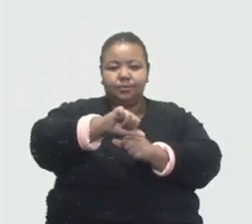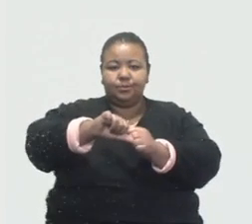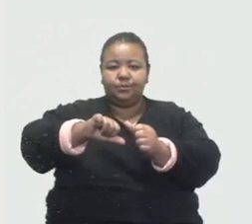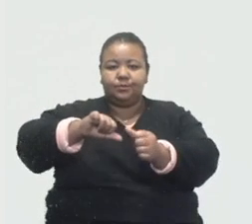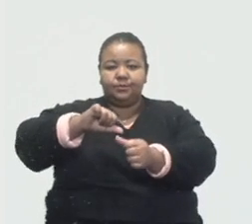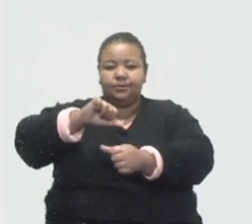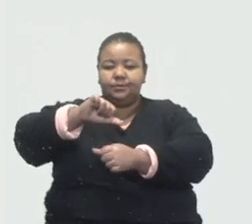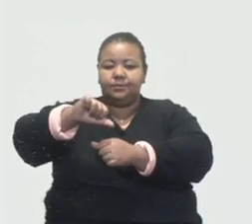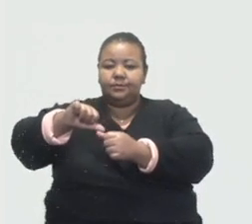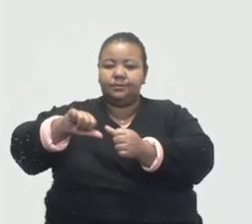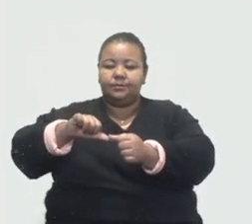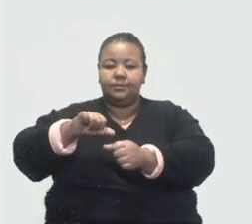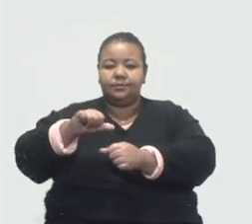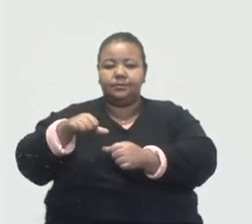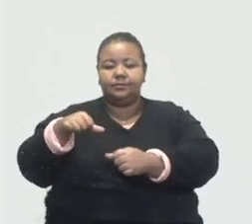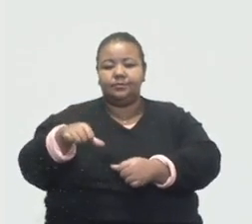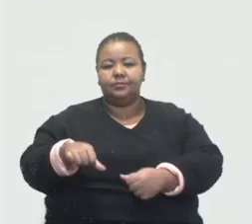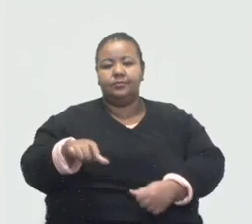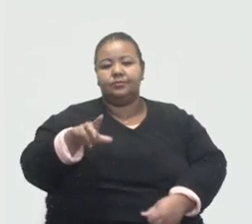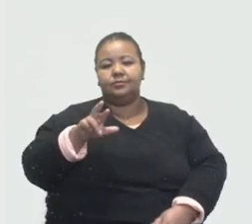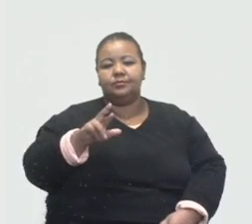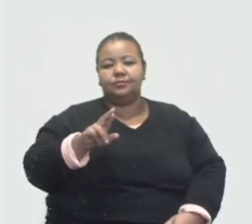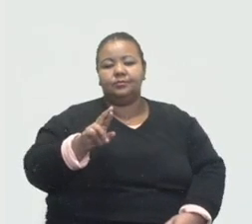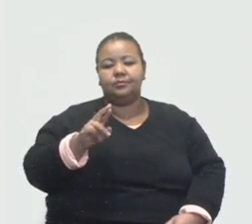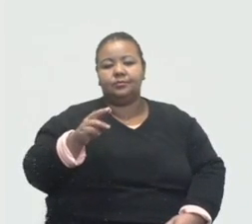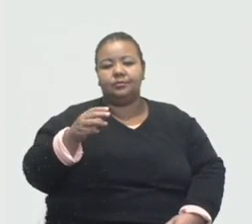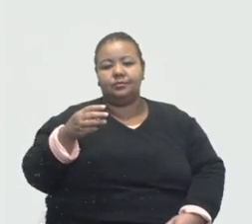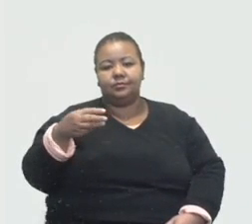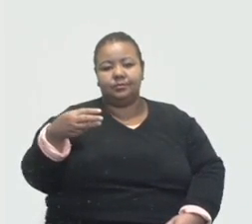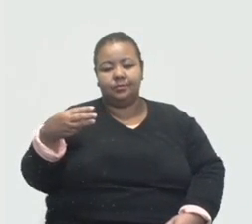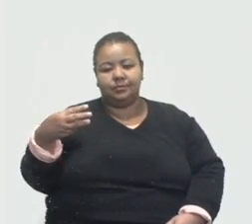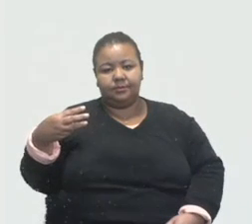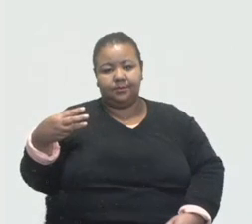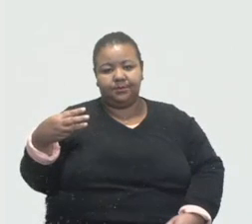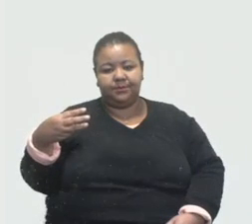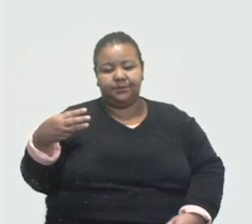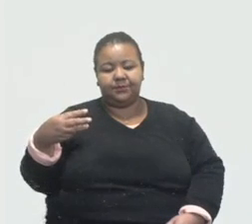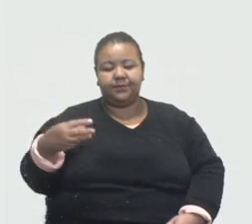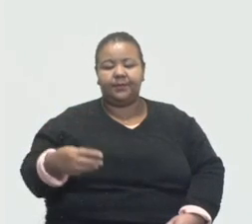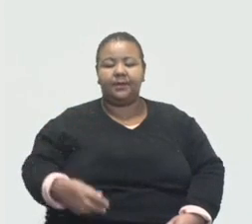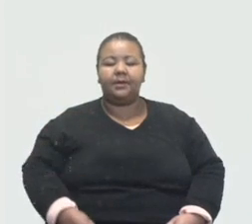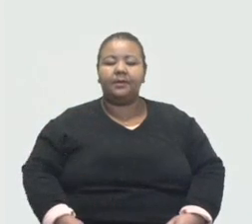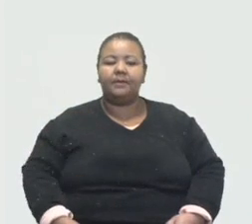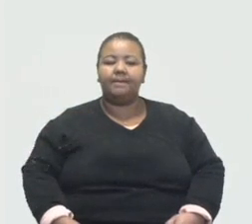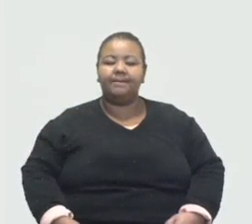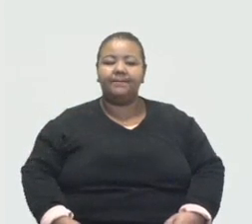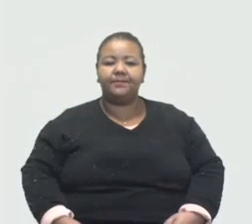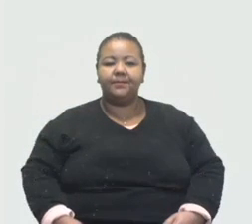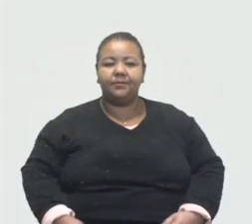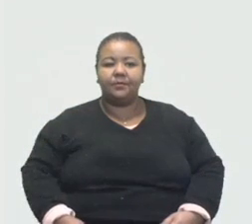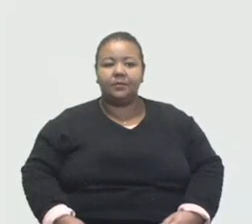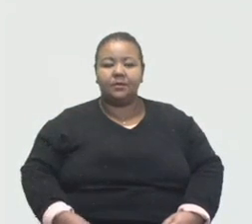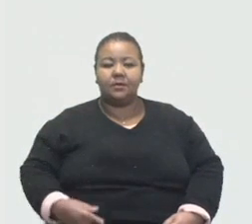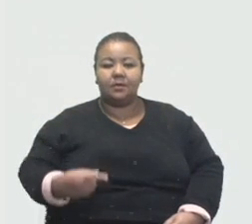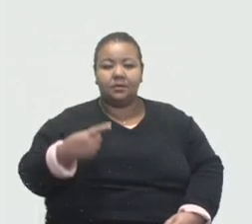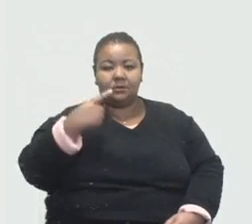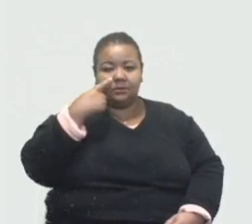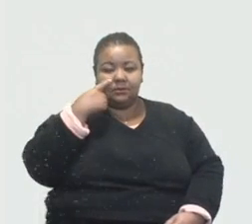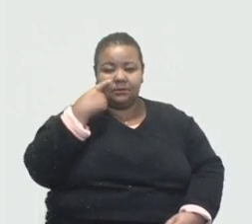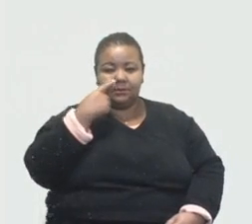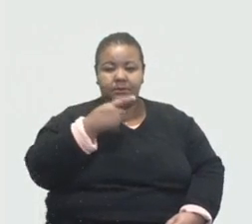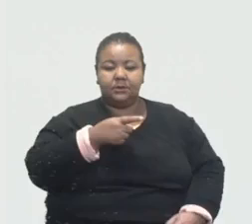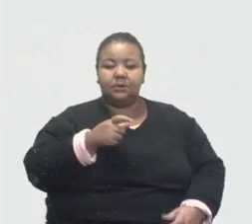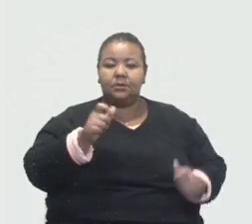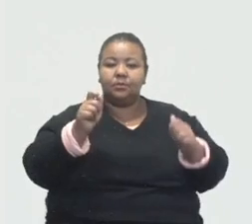realizado a aplicação, encontramos assim um vetor do R3. Observe que aqui nós